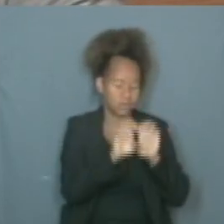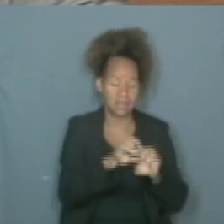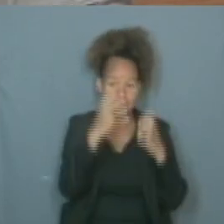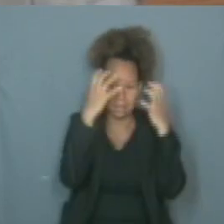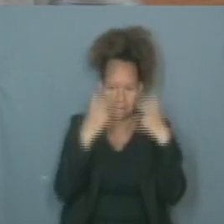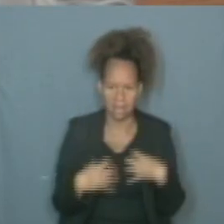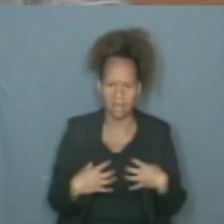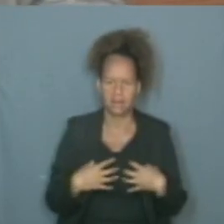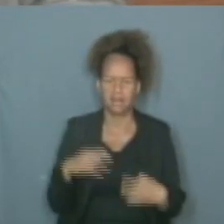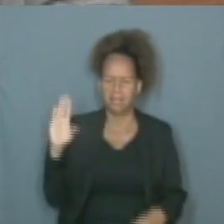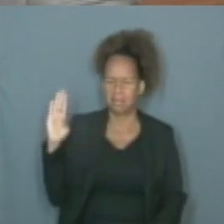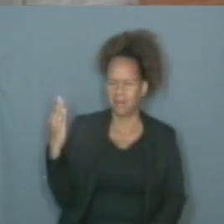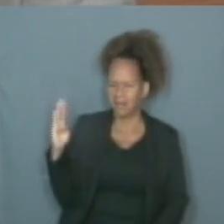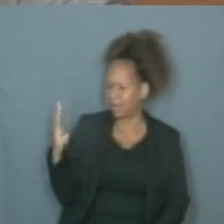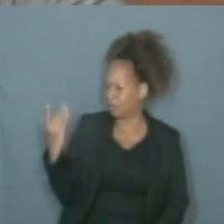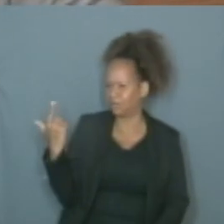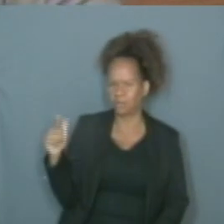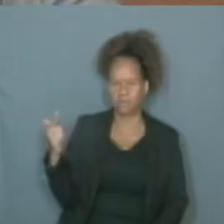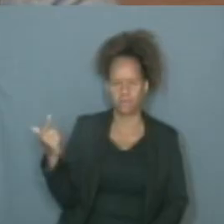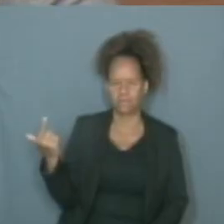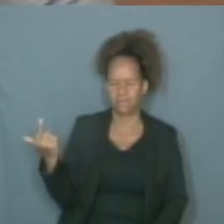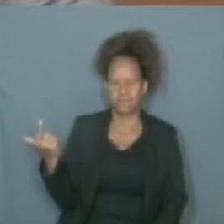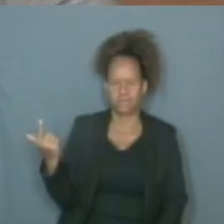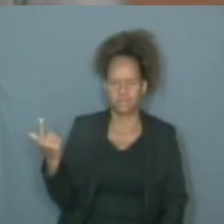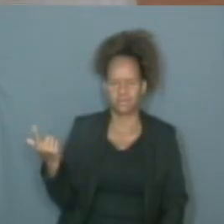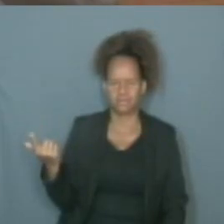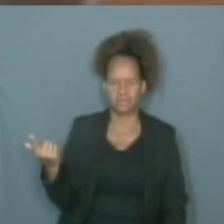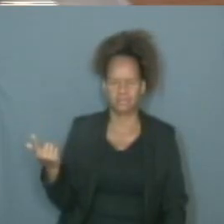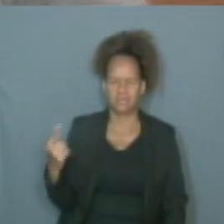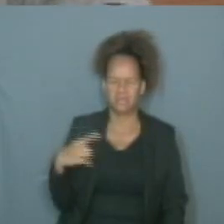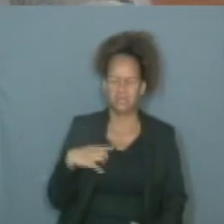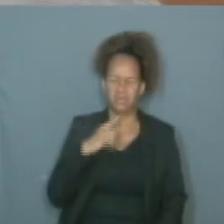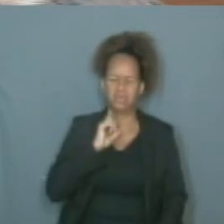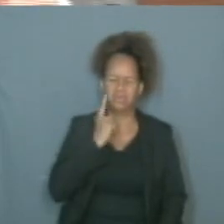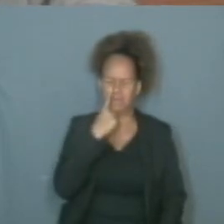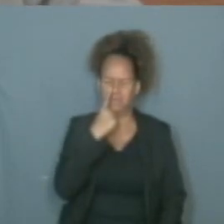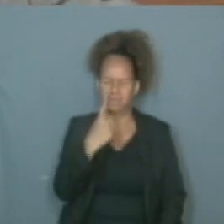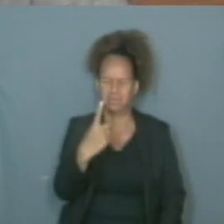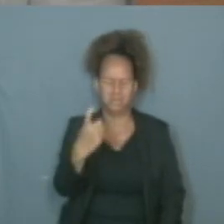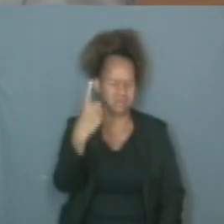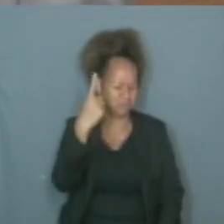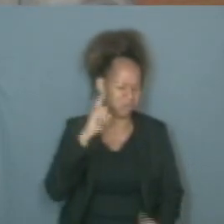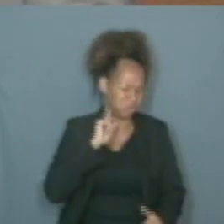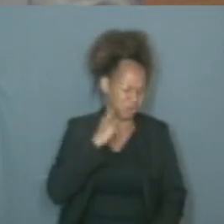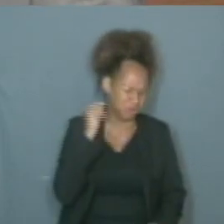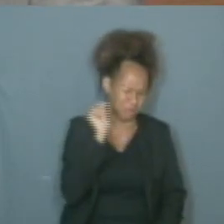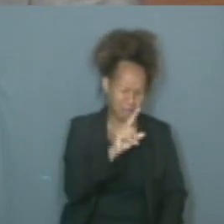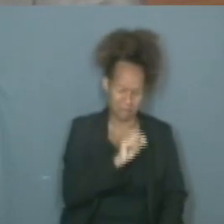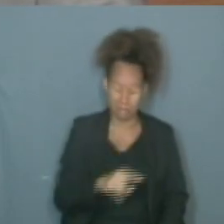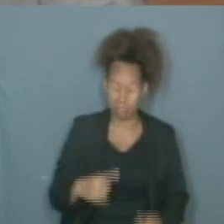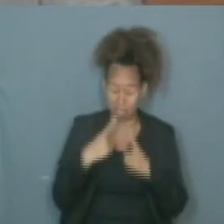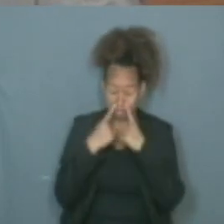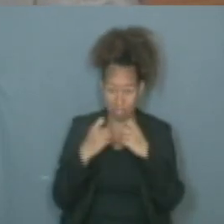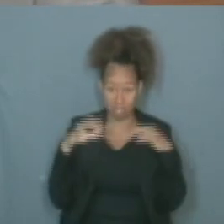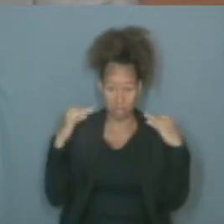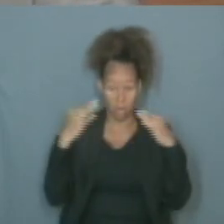sérios, sanitários também, eu tenho que acrescentar. Tem esgoto estourado, tem sujeira por tudo que é canto, mau